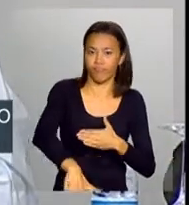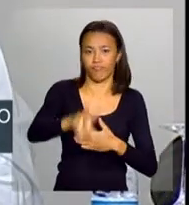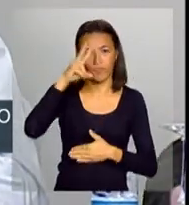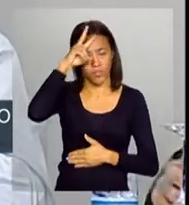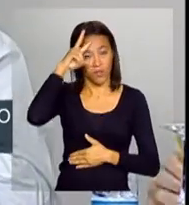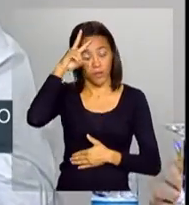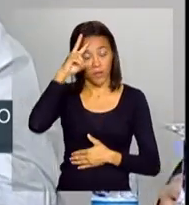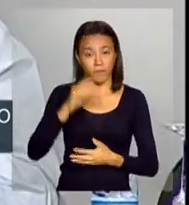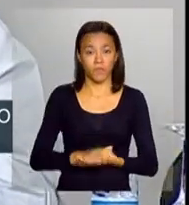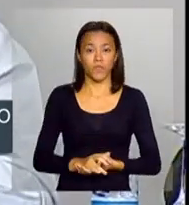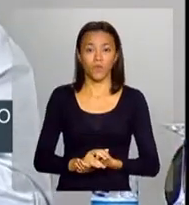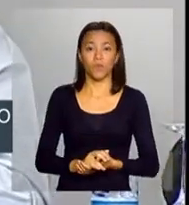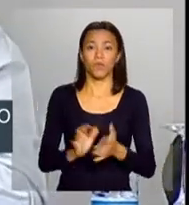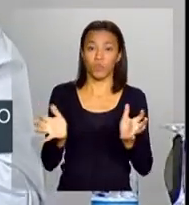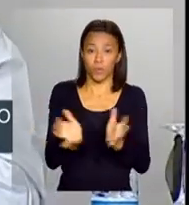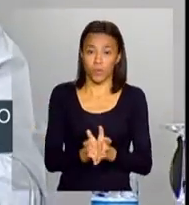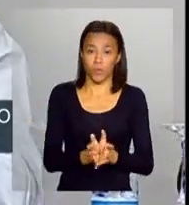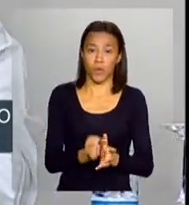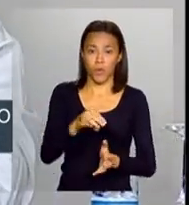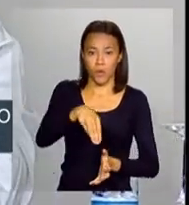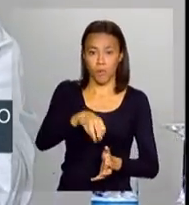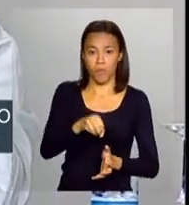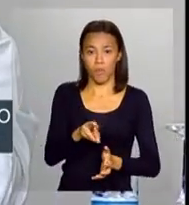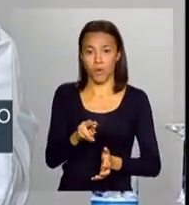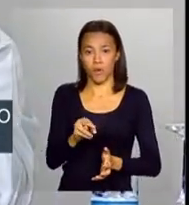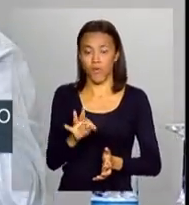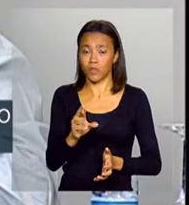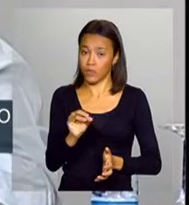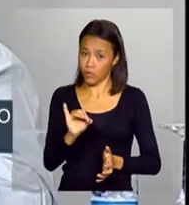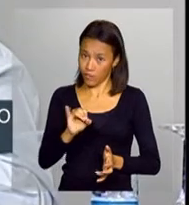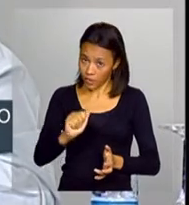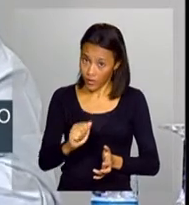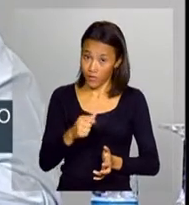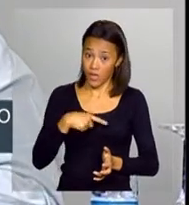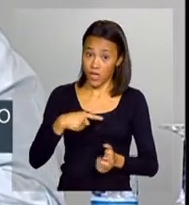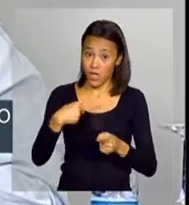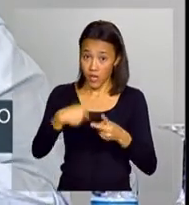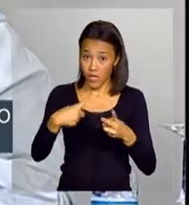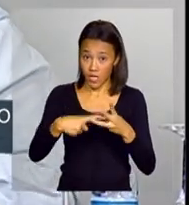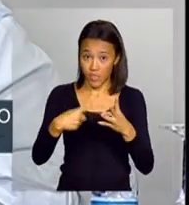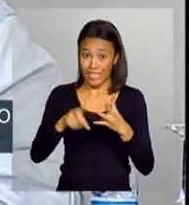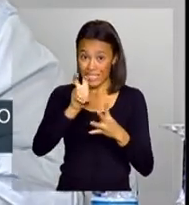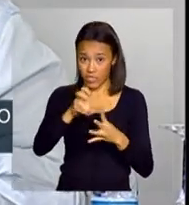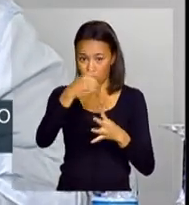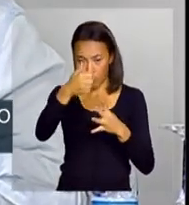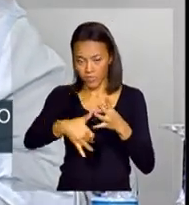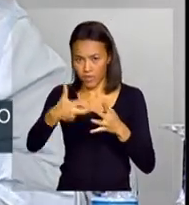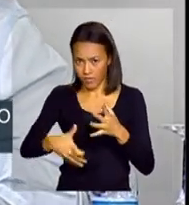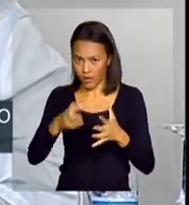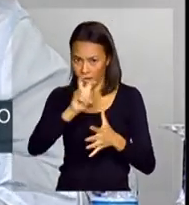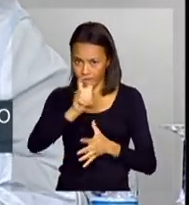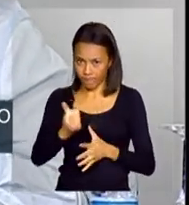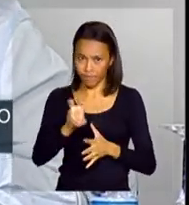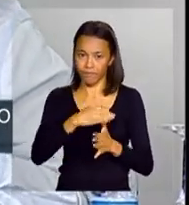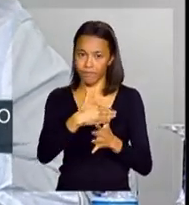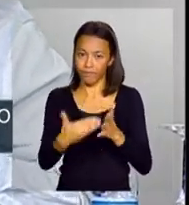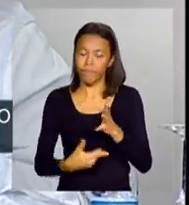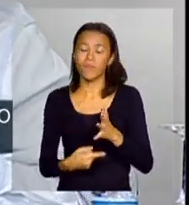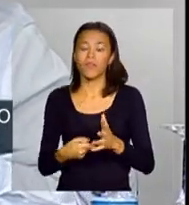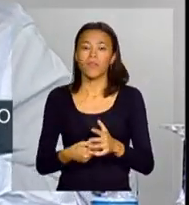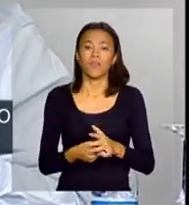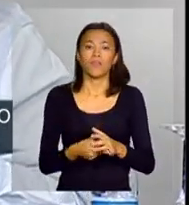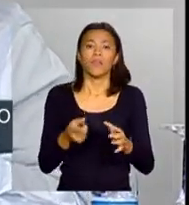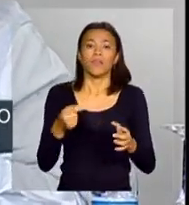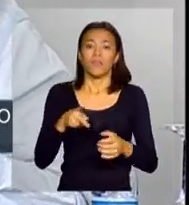moratória, eu acho que tem 4 ou 5 pontos que eu gostaria de ressaltar aqui. Primeiro, em torno da palavra